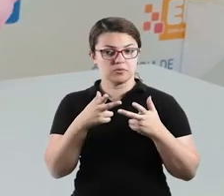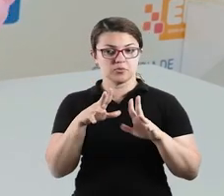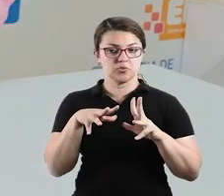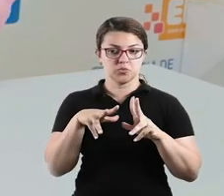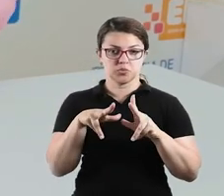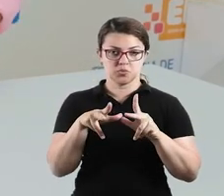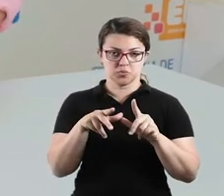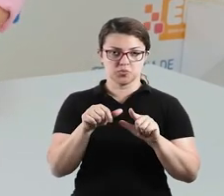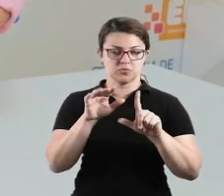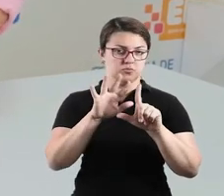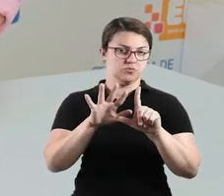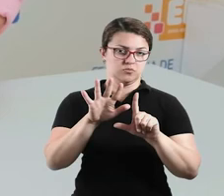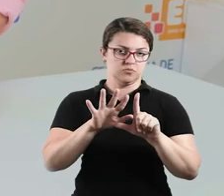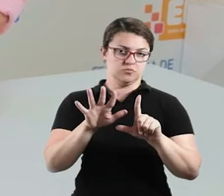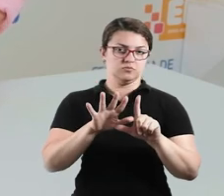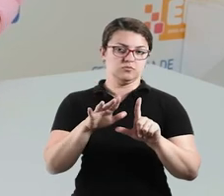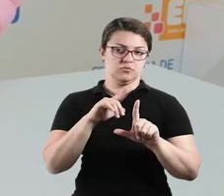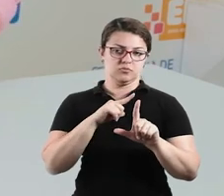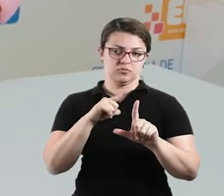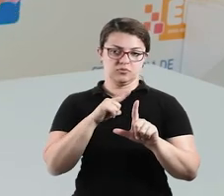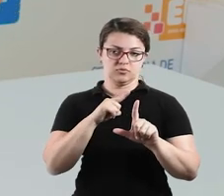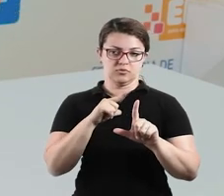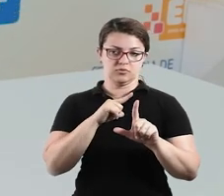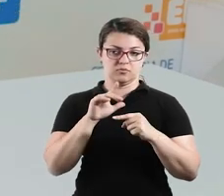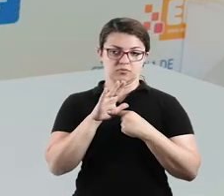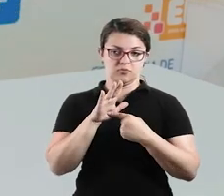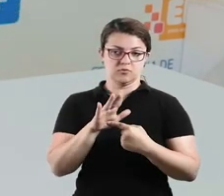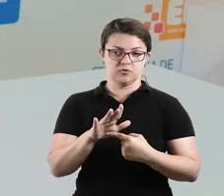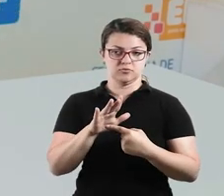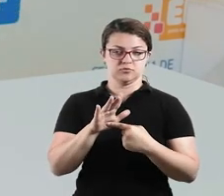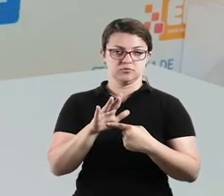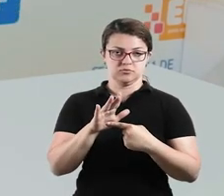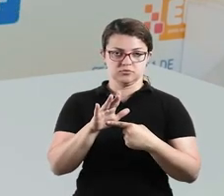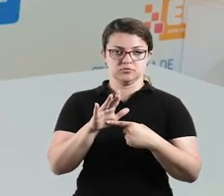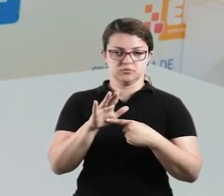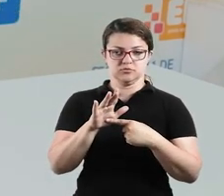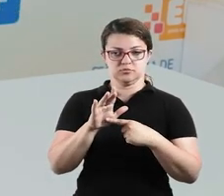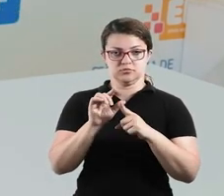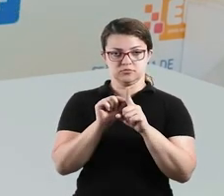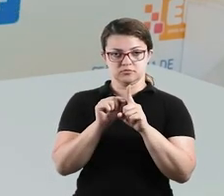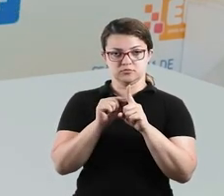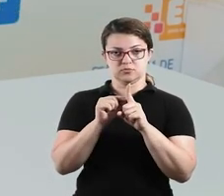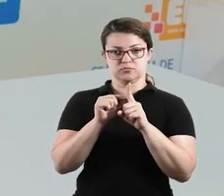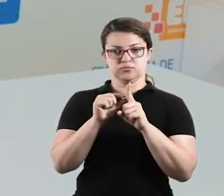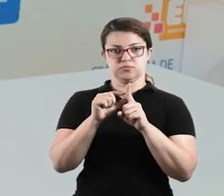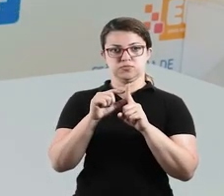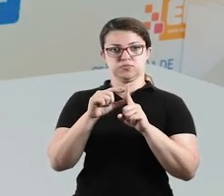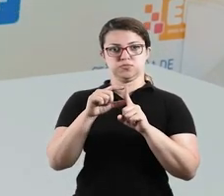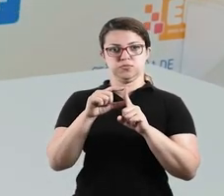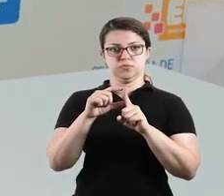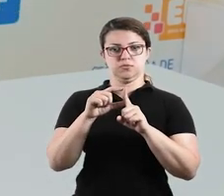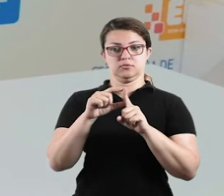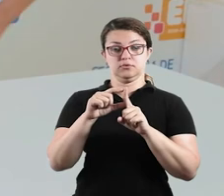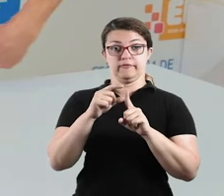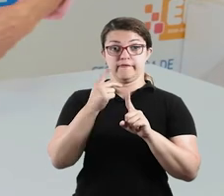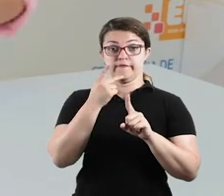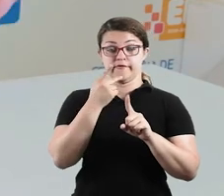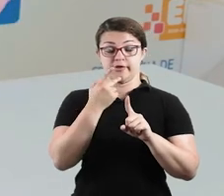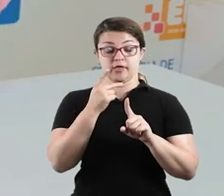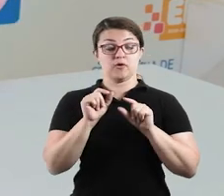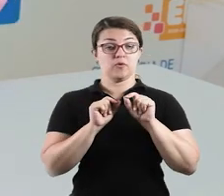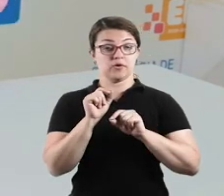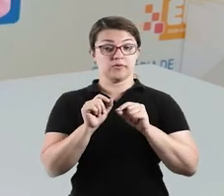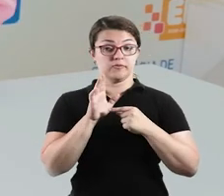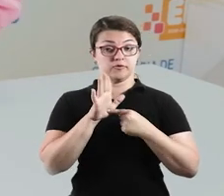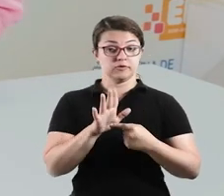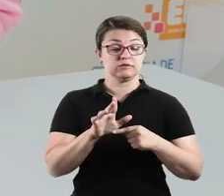termômetros aqui, essas ilustrações, estão com as indicações que você pode observar, tá? Então você só vai dizer quem